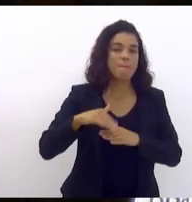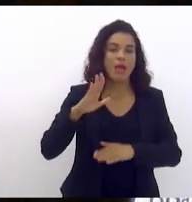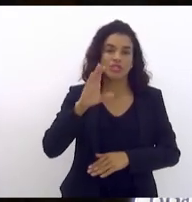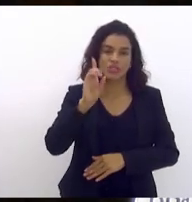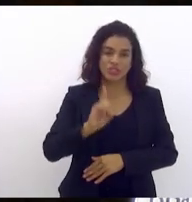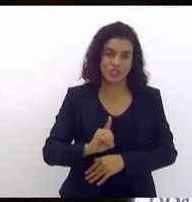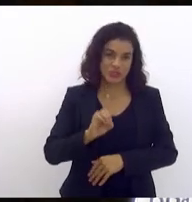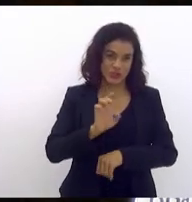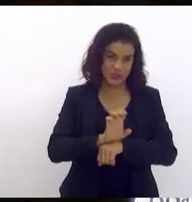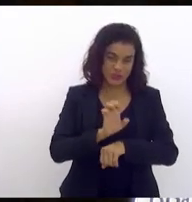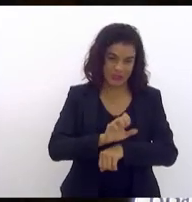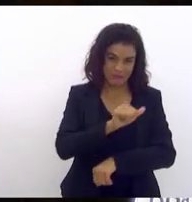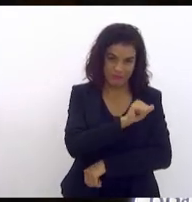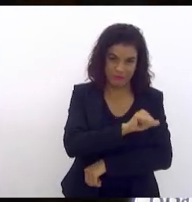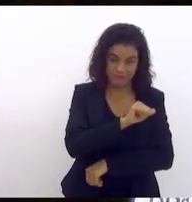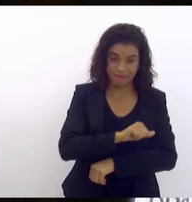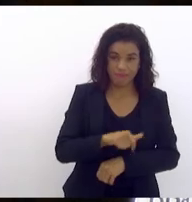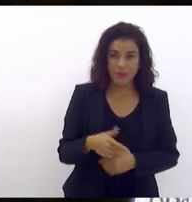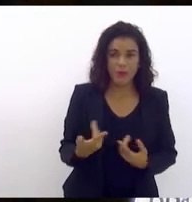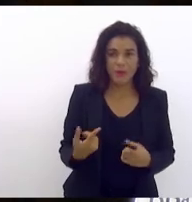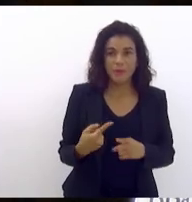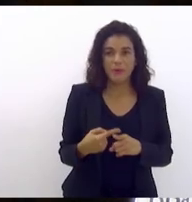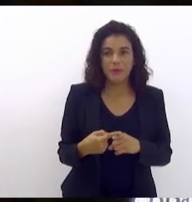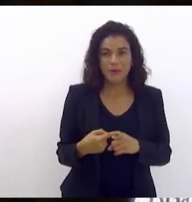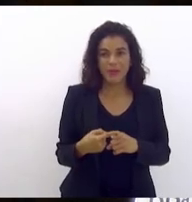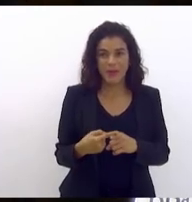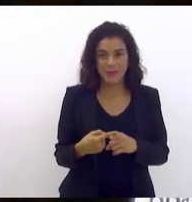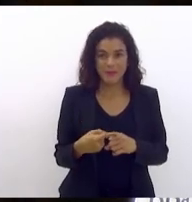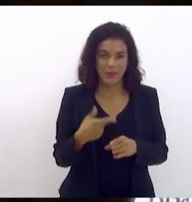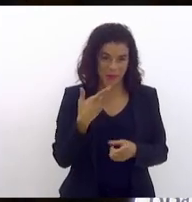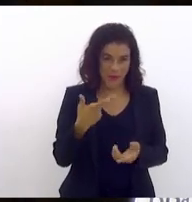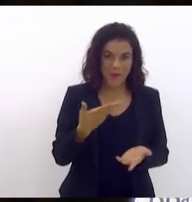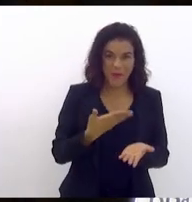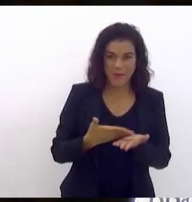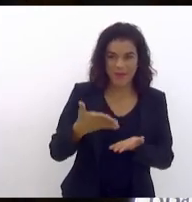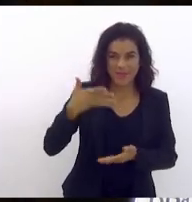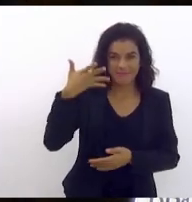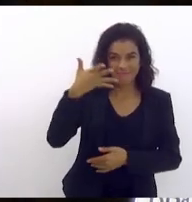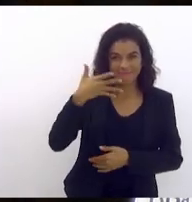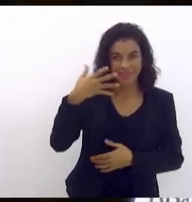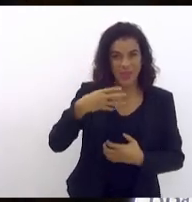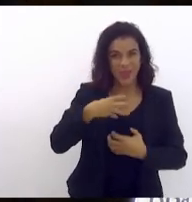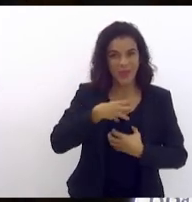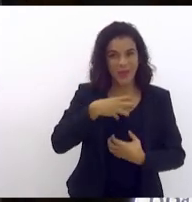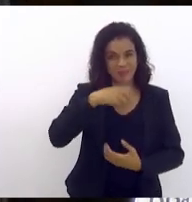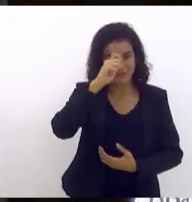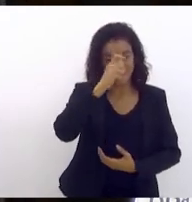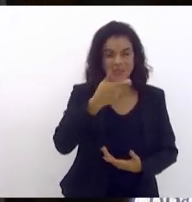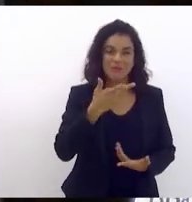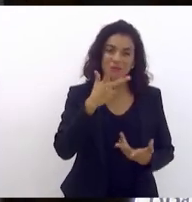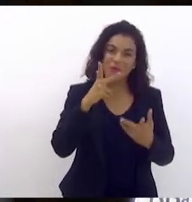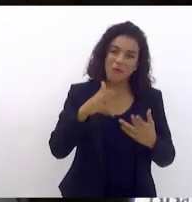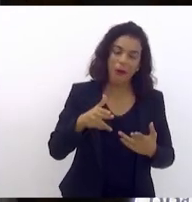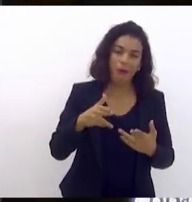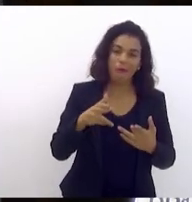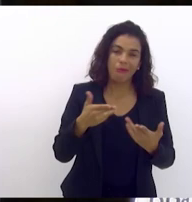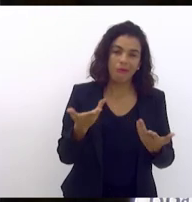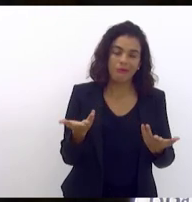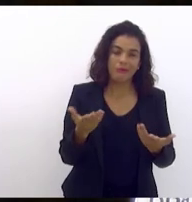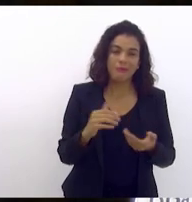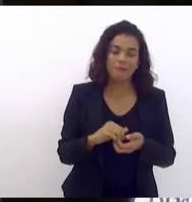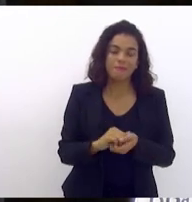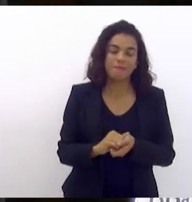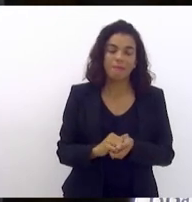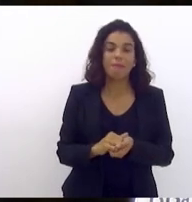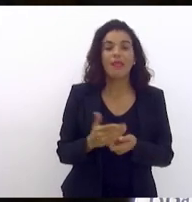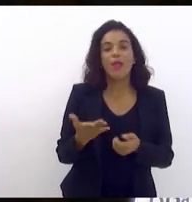no estado do Rio de Janeiro e eu digo isso porque eu quando eu começo a minha fala al Eu sempre me sinto um pouco Cavaleiro do Apocalipse mas Esse é